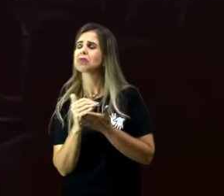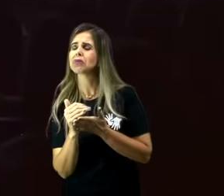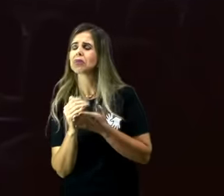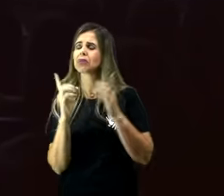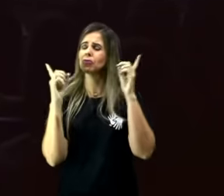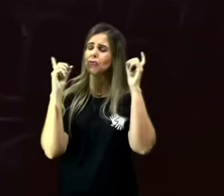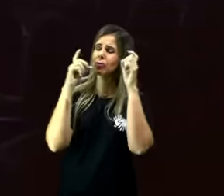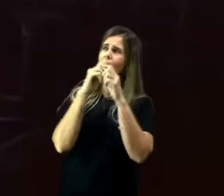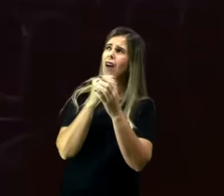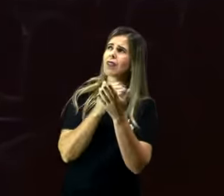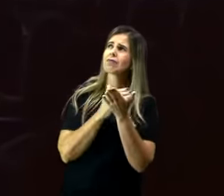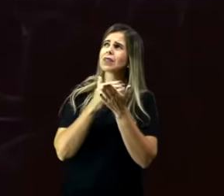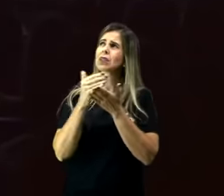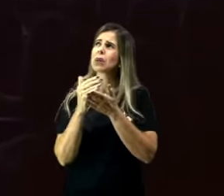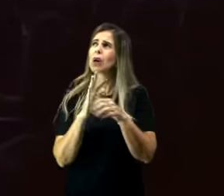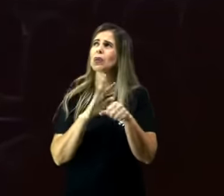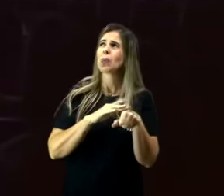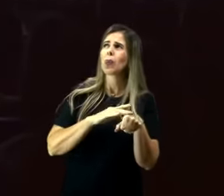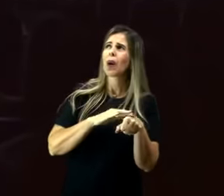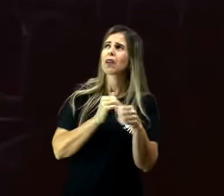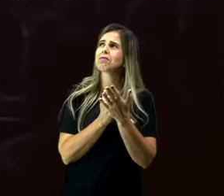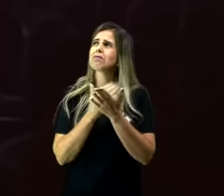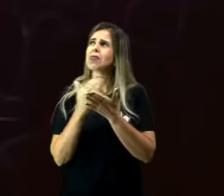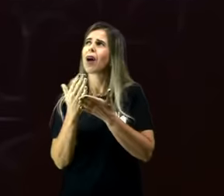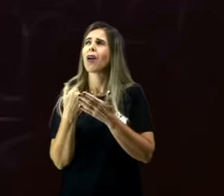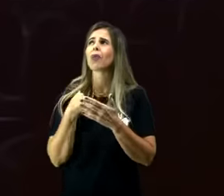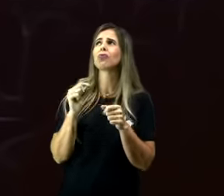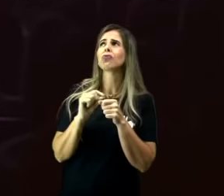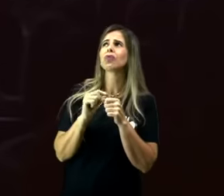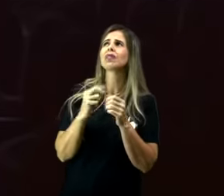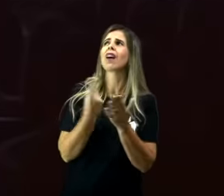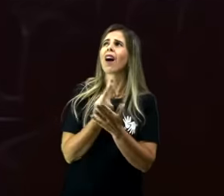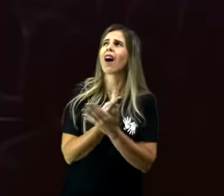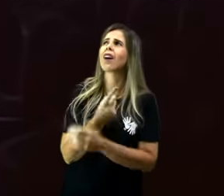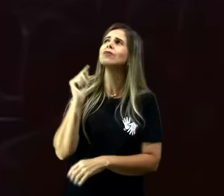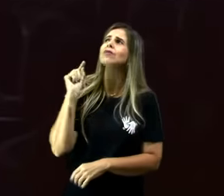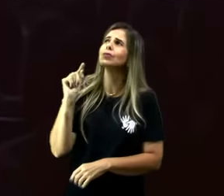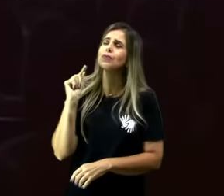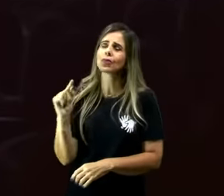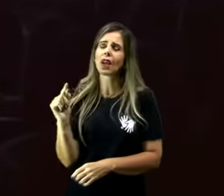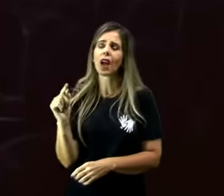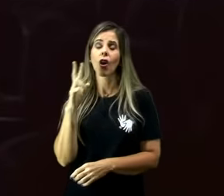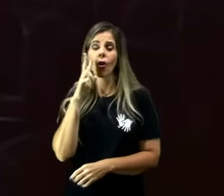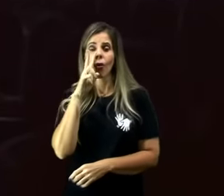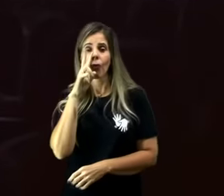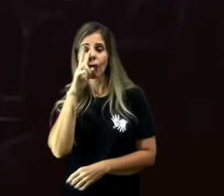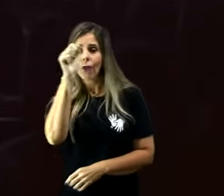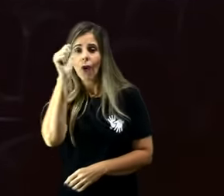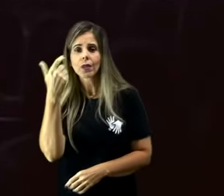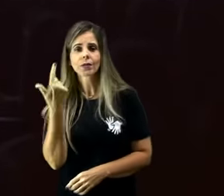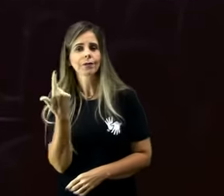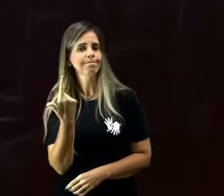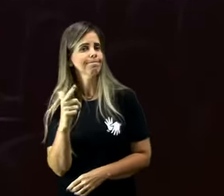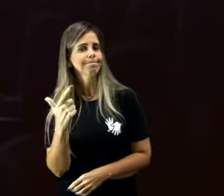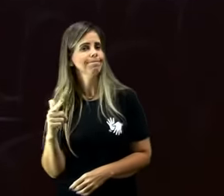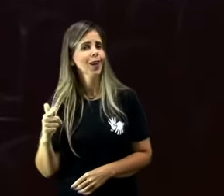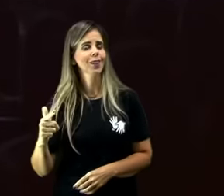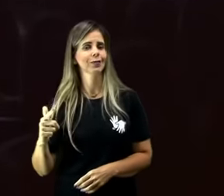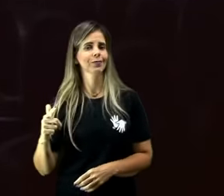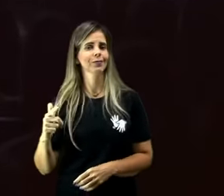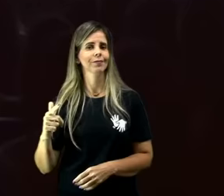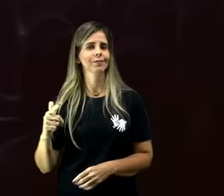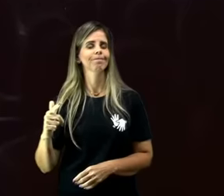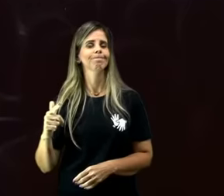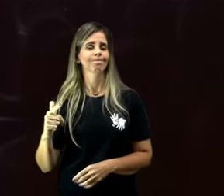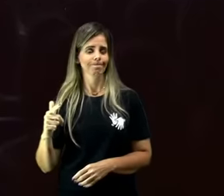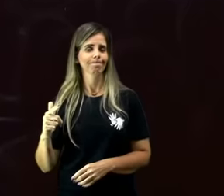a culpa dentro da gente. Onde é que, o que eu fiz de errado? O que, eu fiz de errado? Quantos de nós estamos sem força para se levantar diante dos ventos